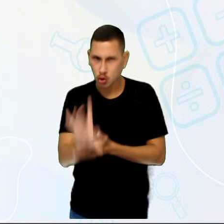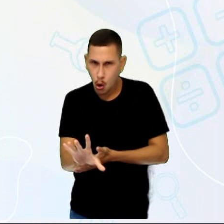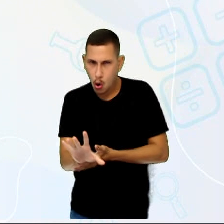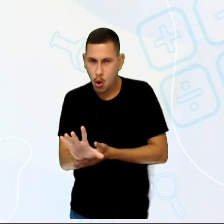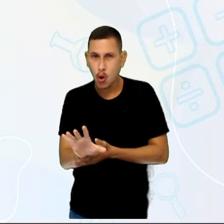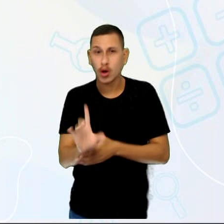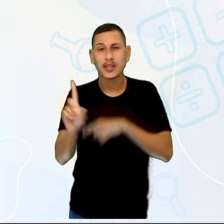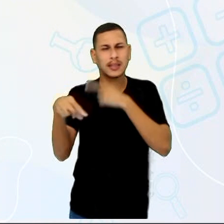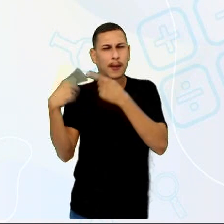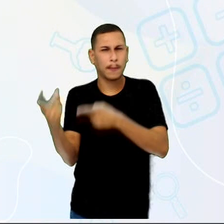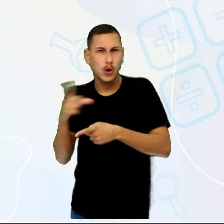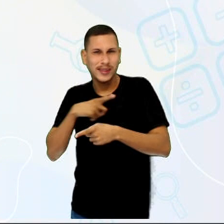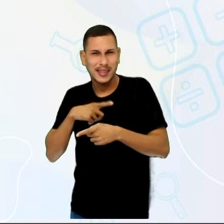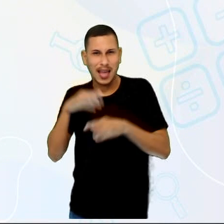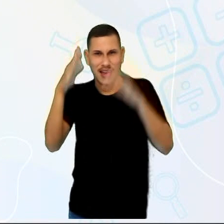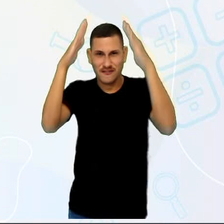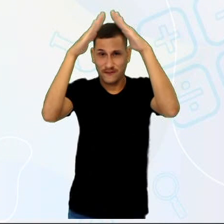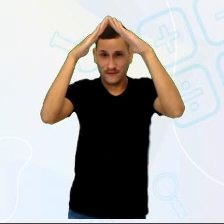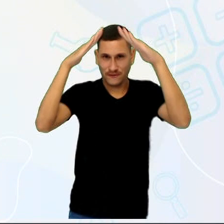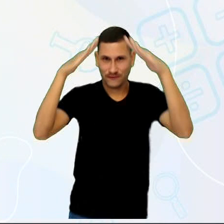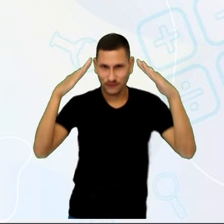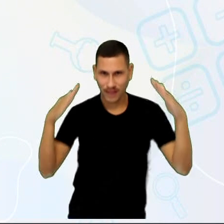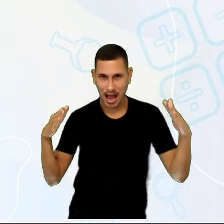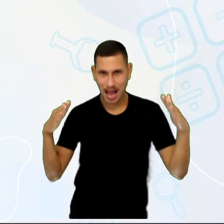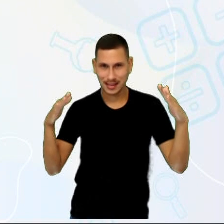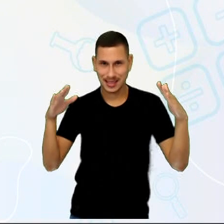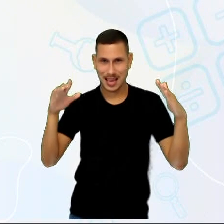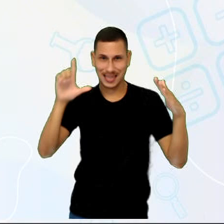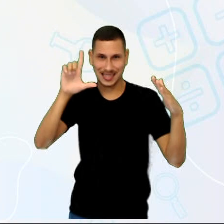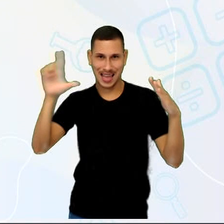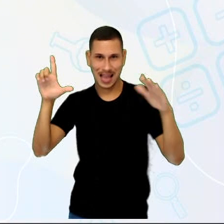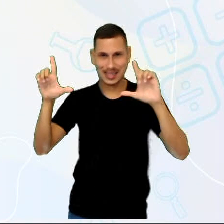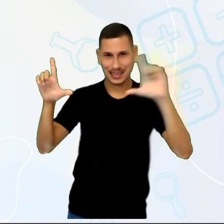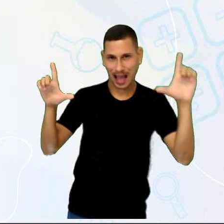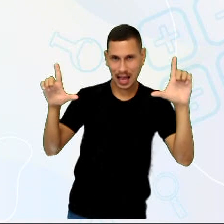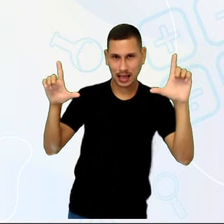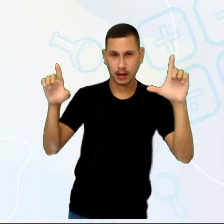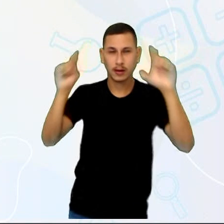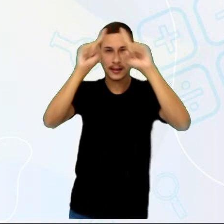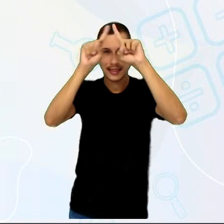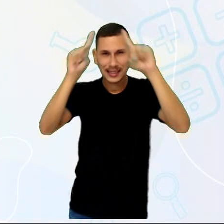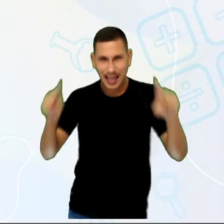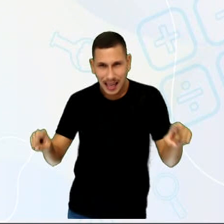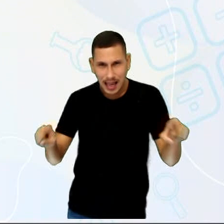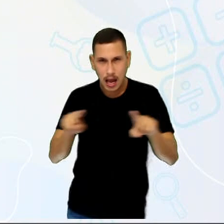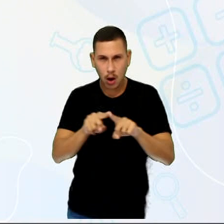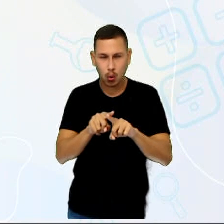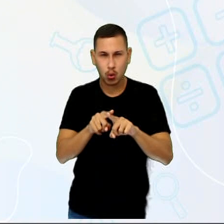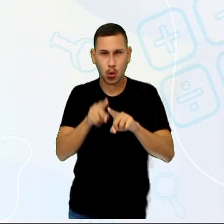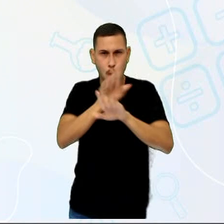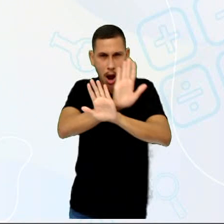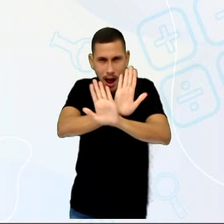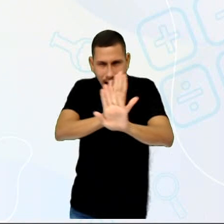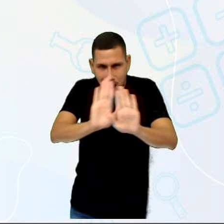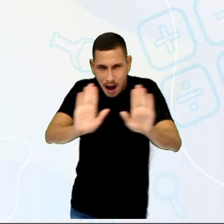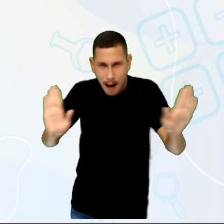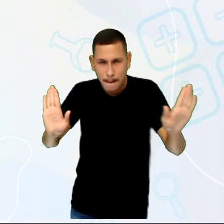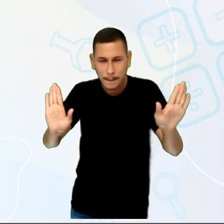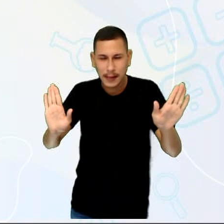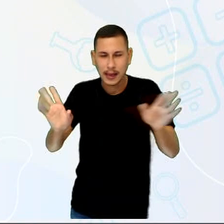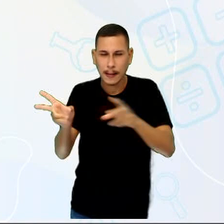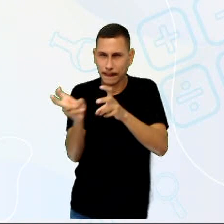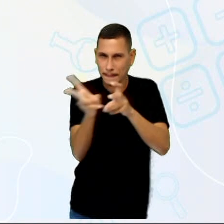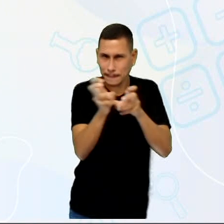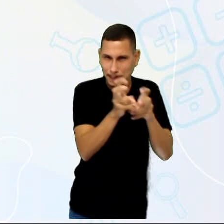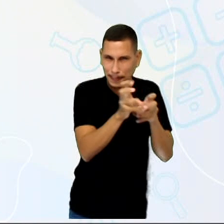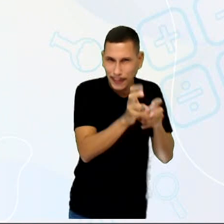depois a gente vai ter as faces laterais, que são esses triângulos. Quando a gente abre essa pirâmide, a gente pode